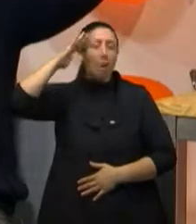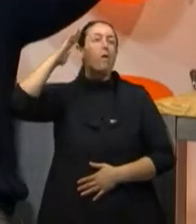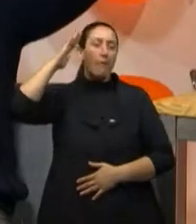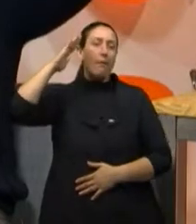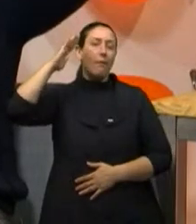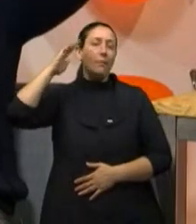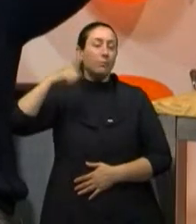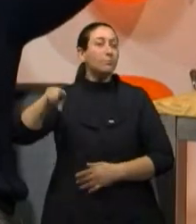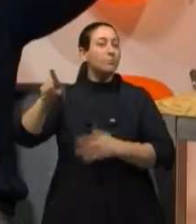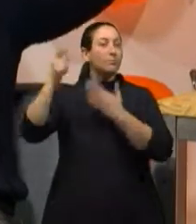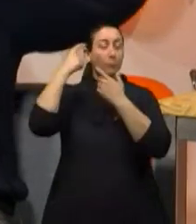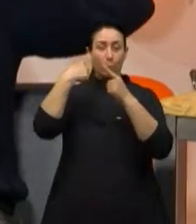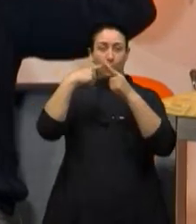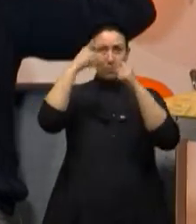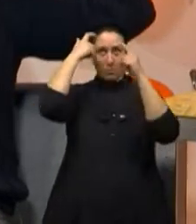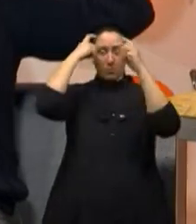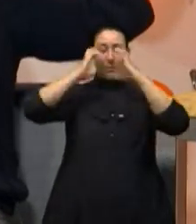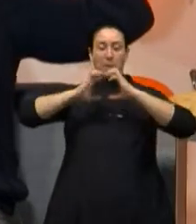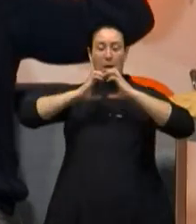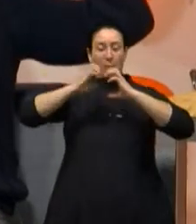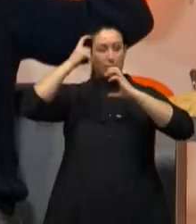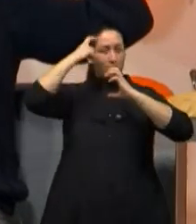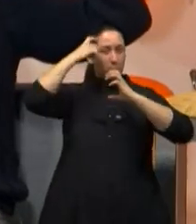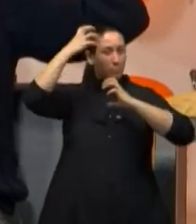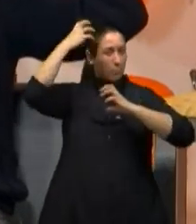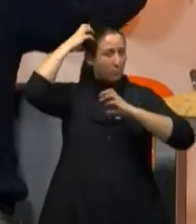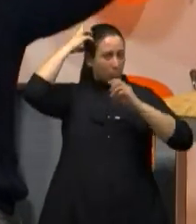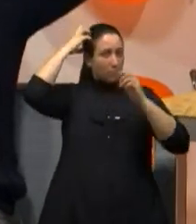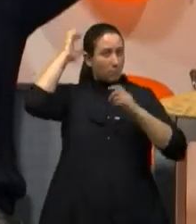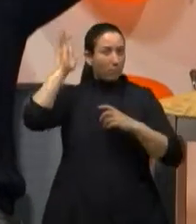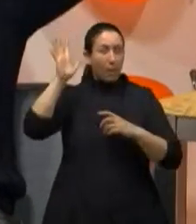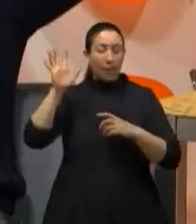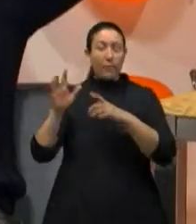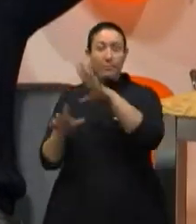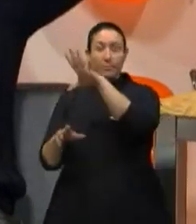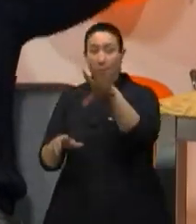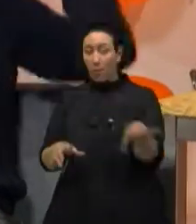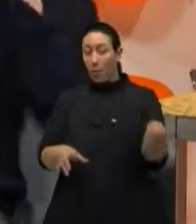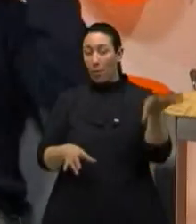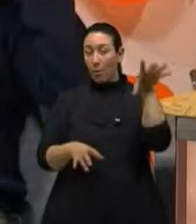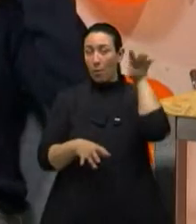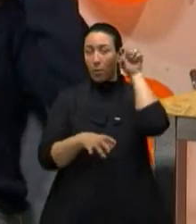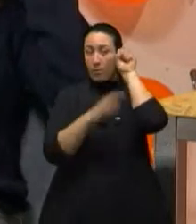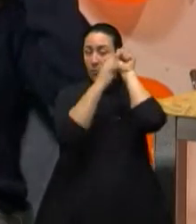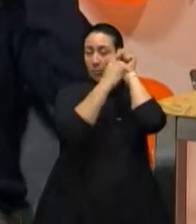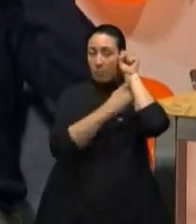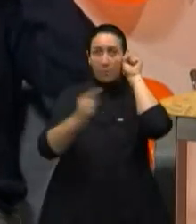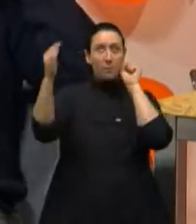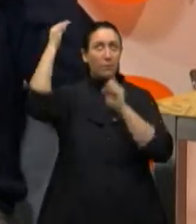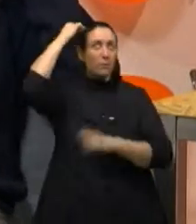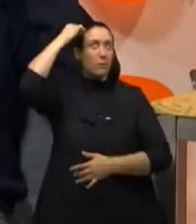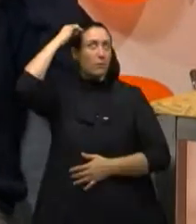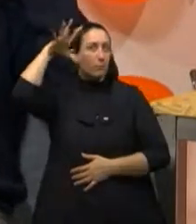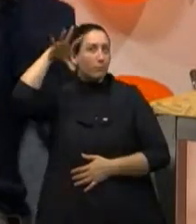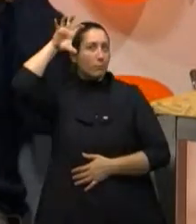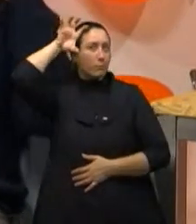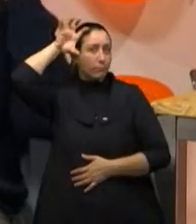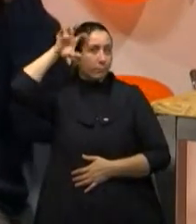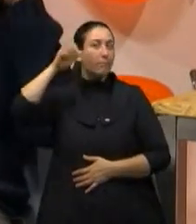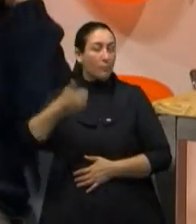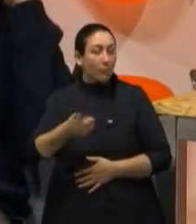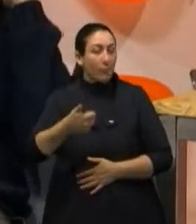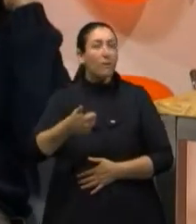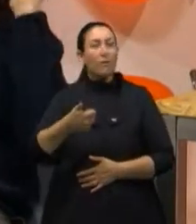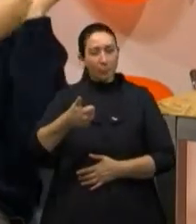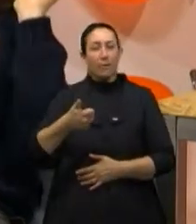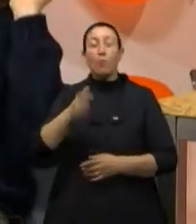é desse lado do cérebro a maioria das coisas que entram nessa orelha vão direto para cá o que entra nessa orelha vem para este lado